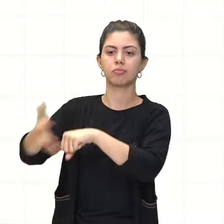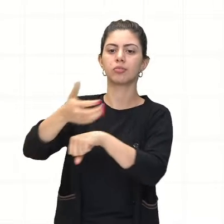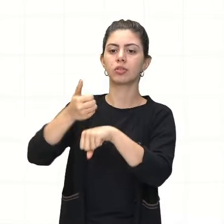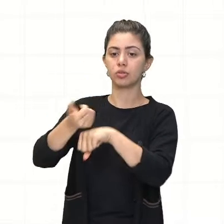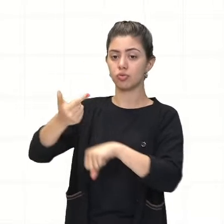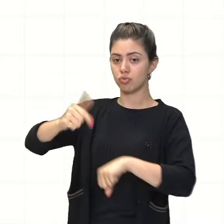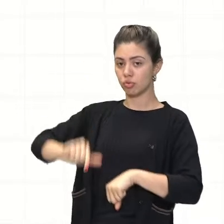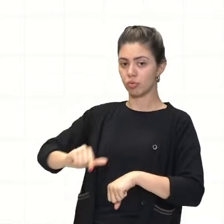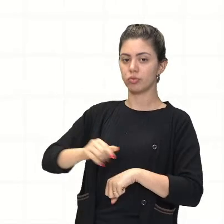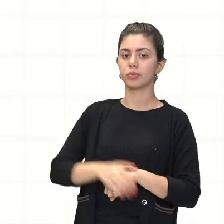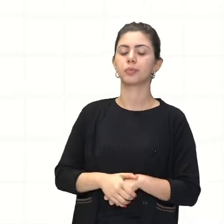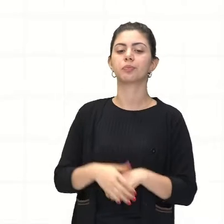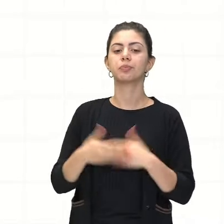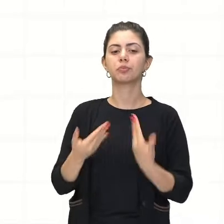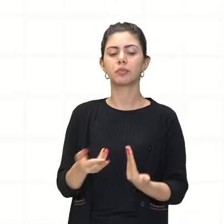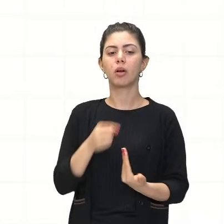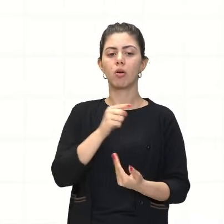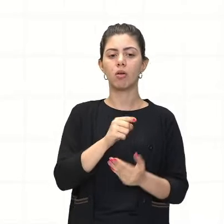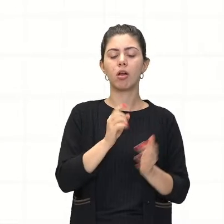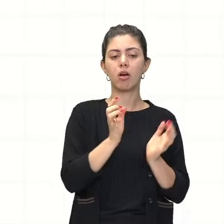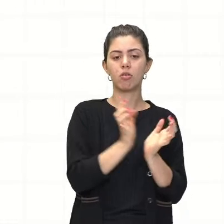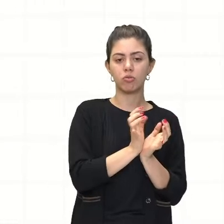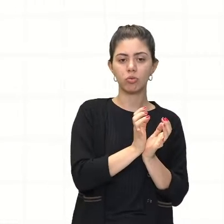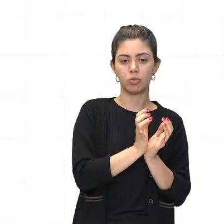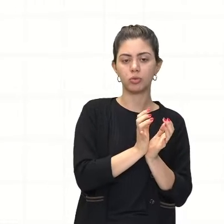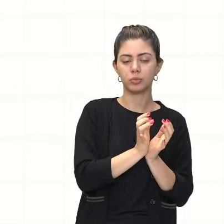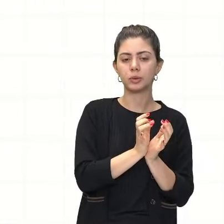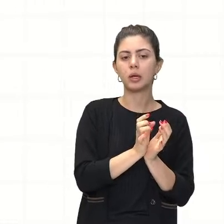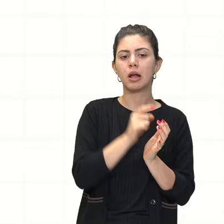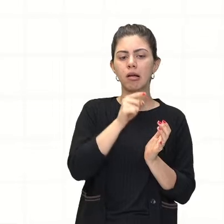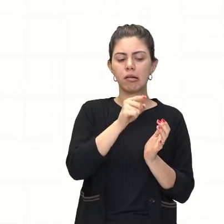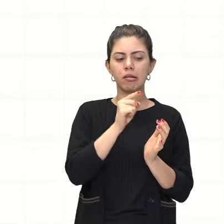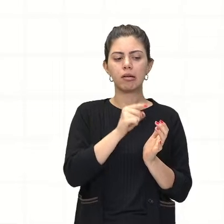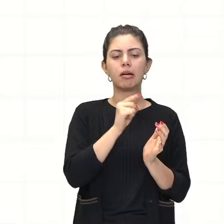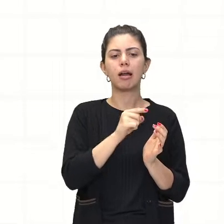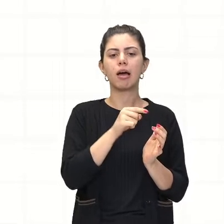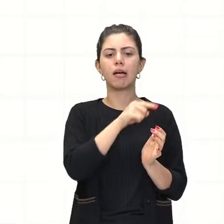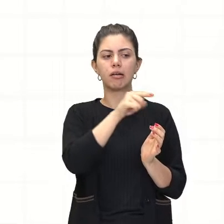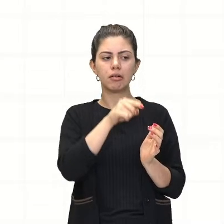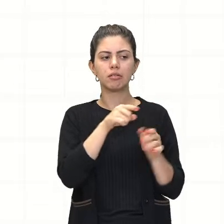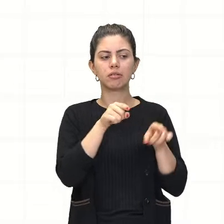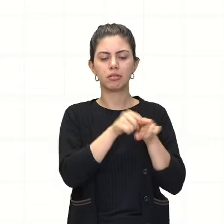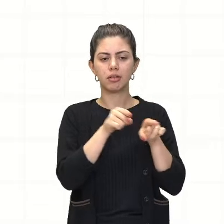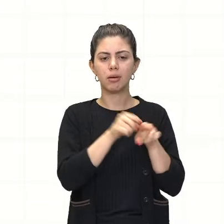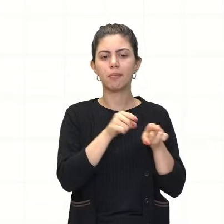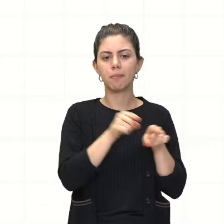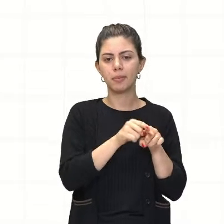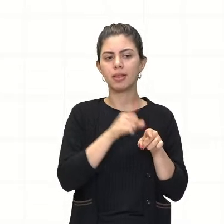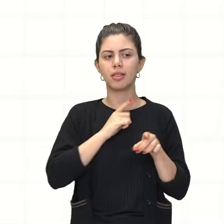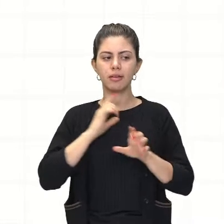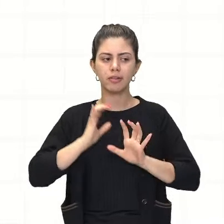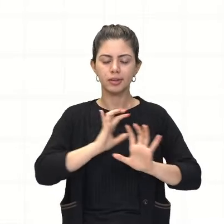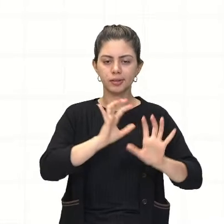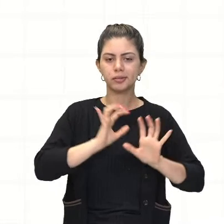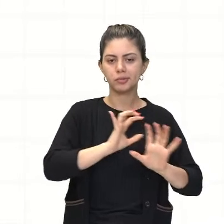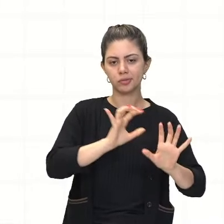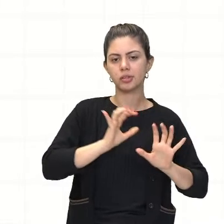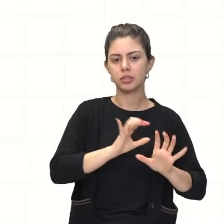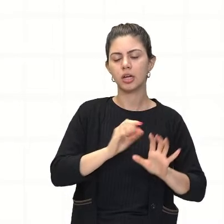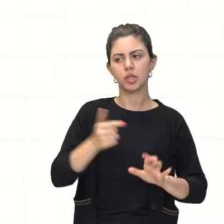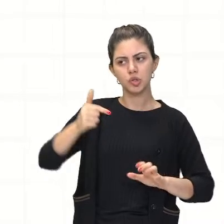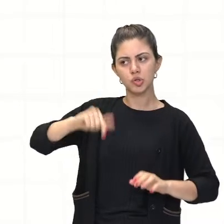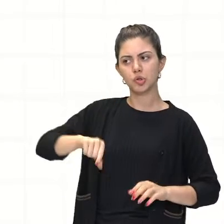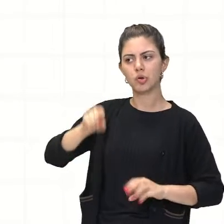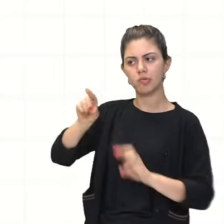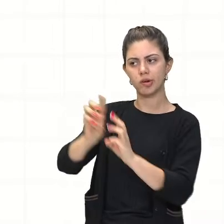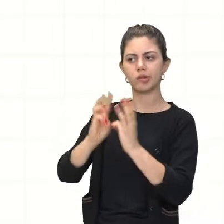os cristãos que estão na Península Ibérica também vão ser influenciados pelas cruzadas, por esse espírito de